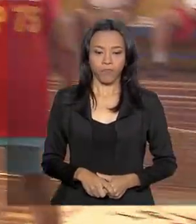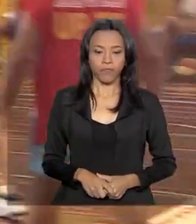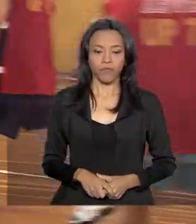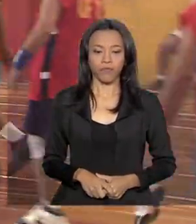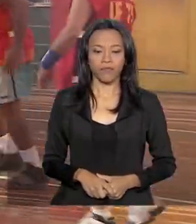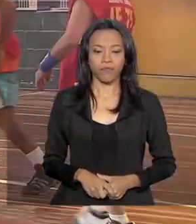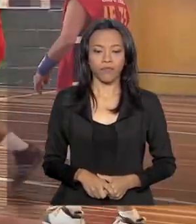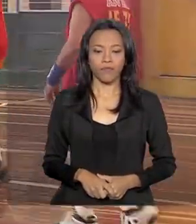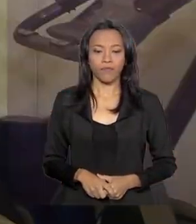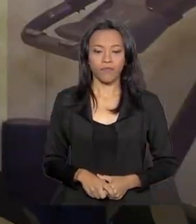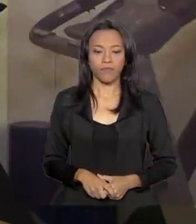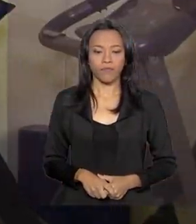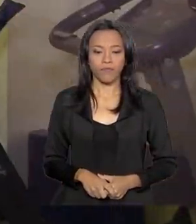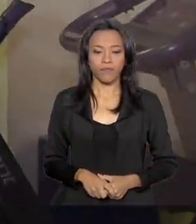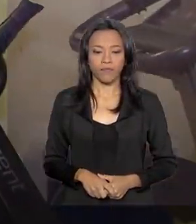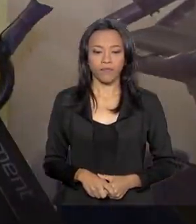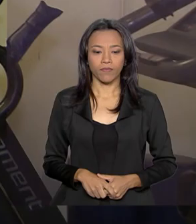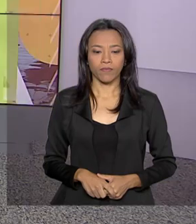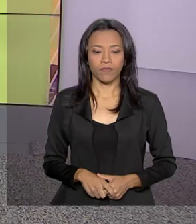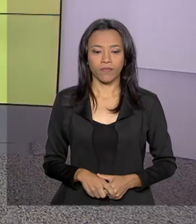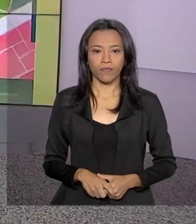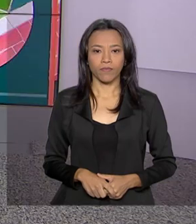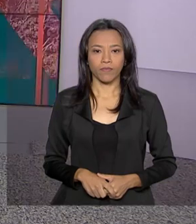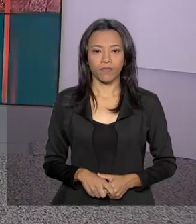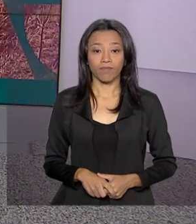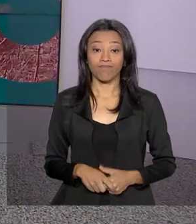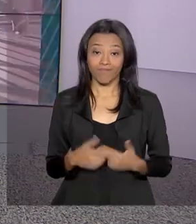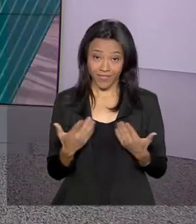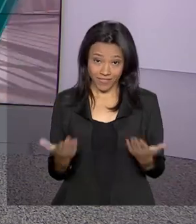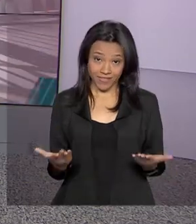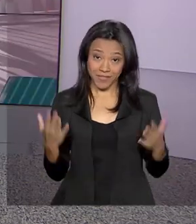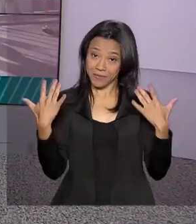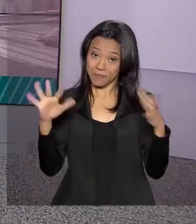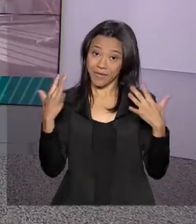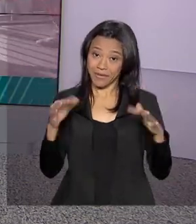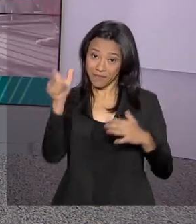É isso aí, parabéns para a dona Áurea.